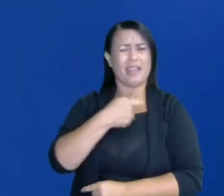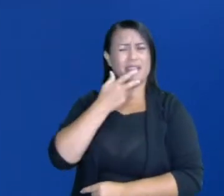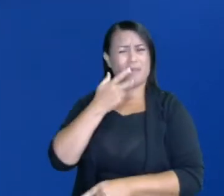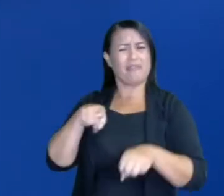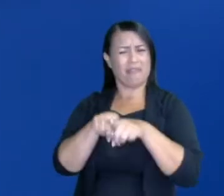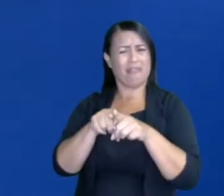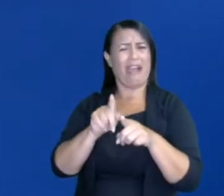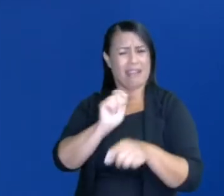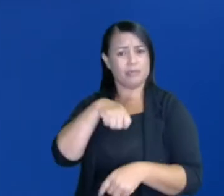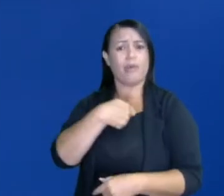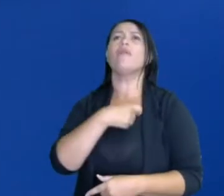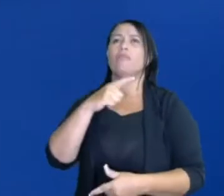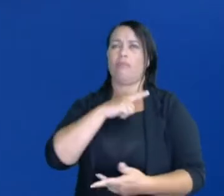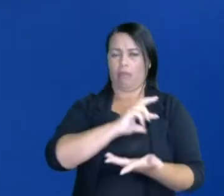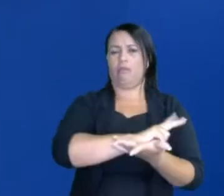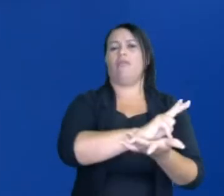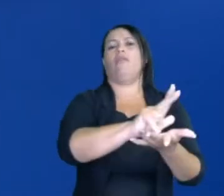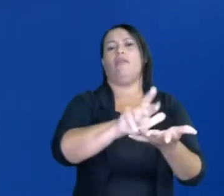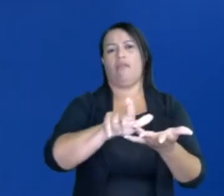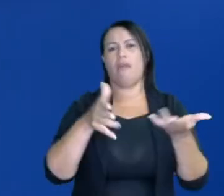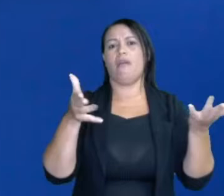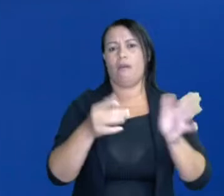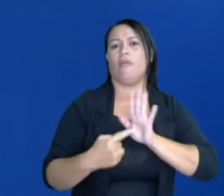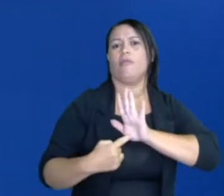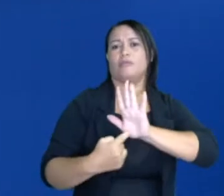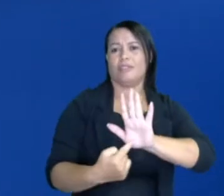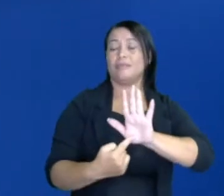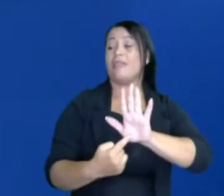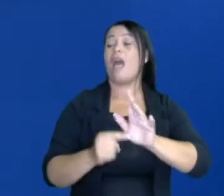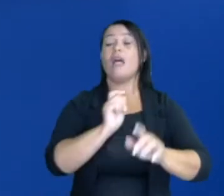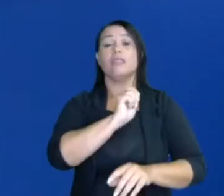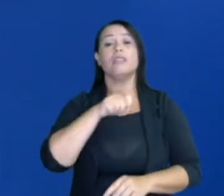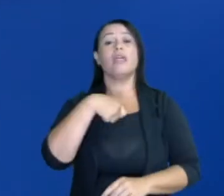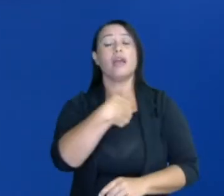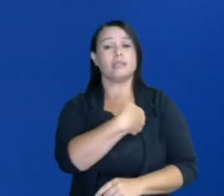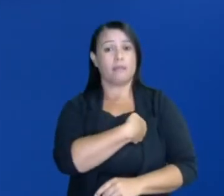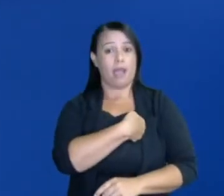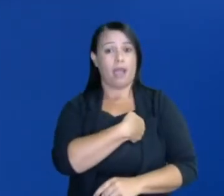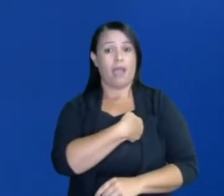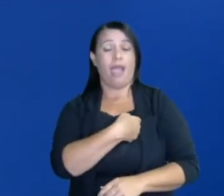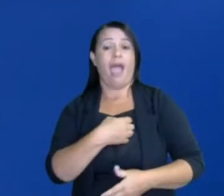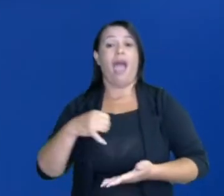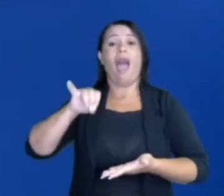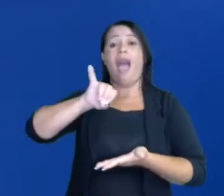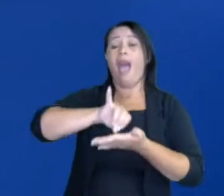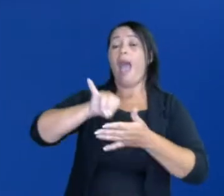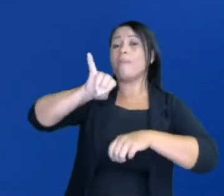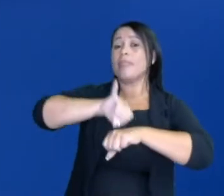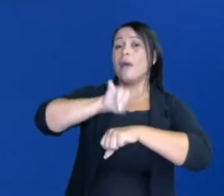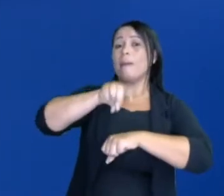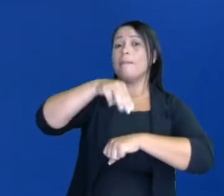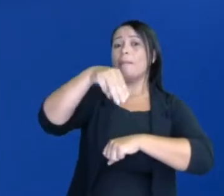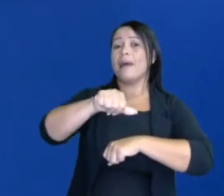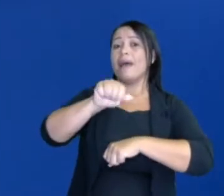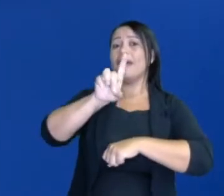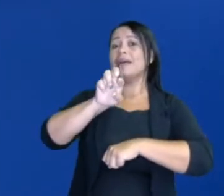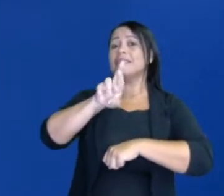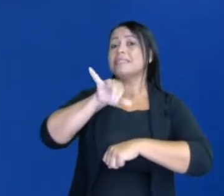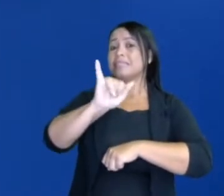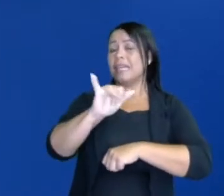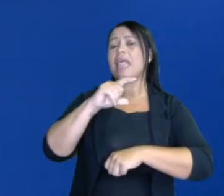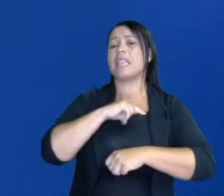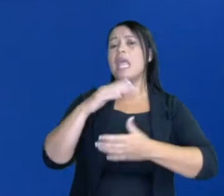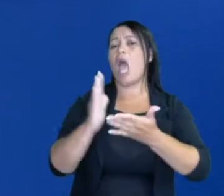fala espanhol?" Tem um bocado, e a gente vai ver agora. Na Espanha, a capital é Madrid, certo? Eu coloquei aqui